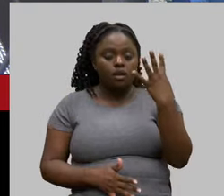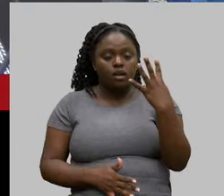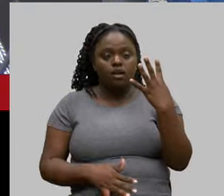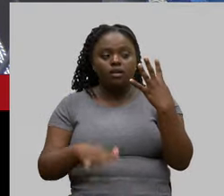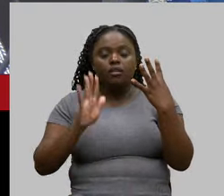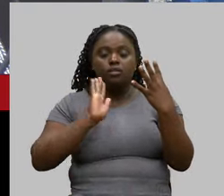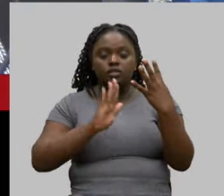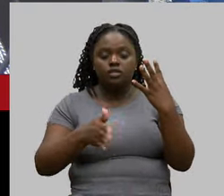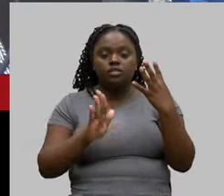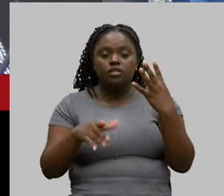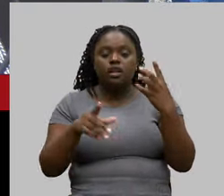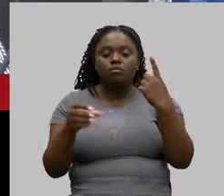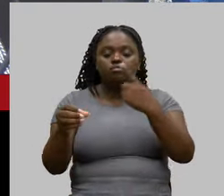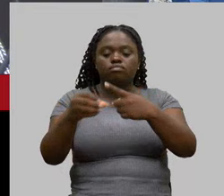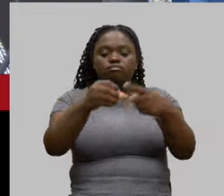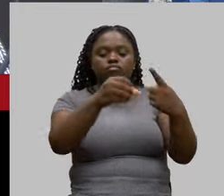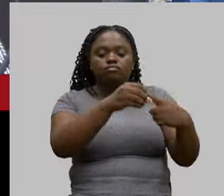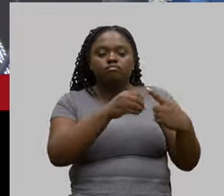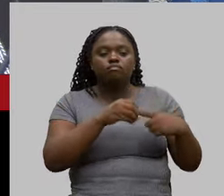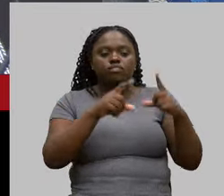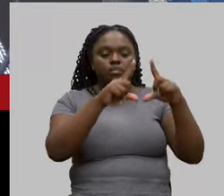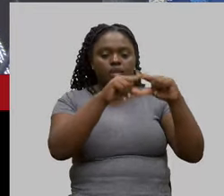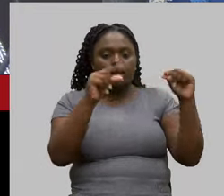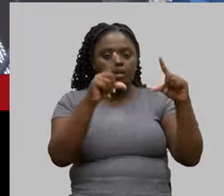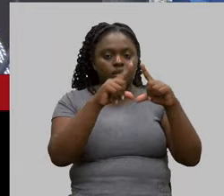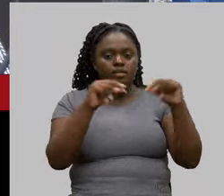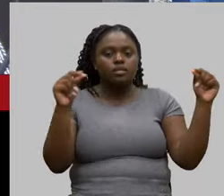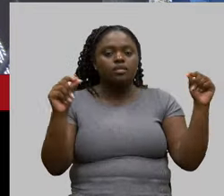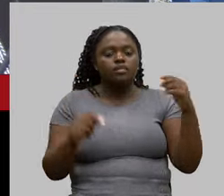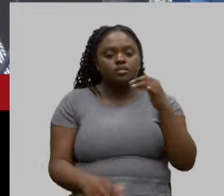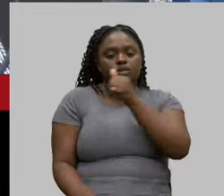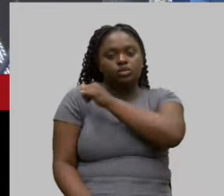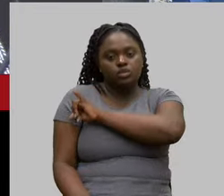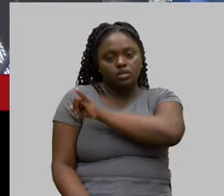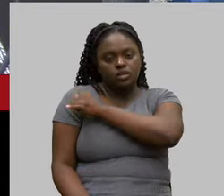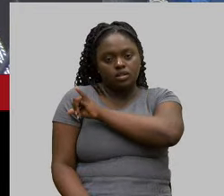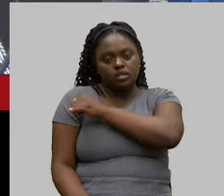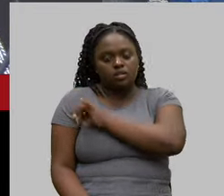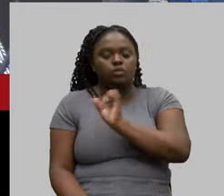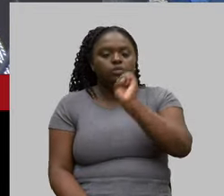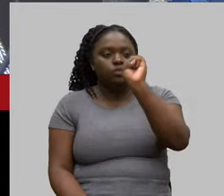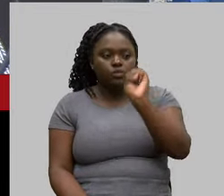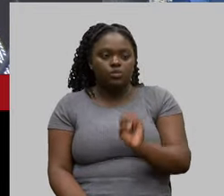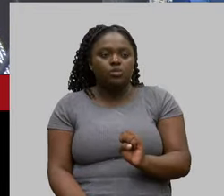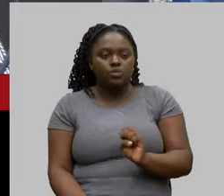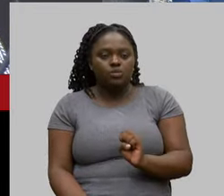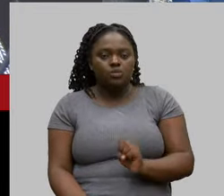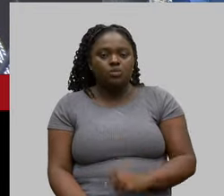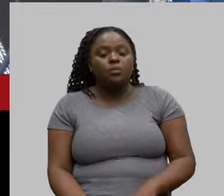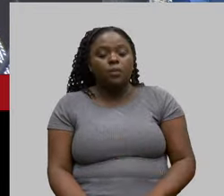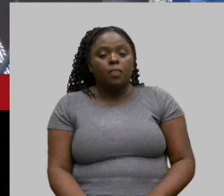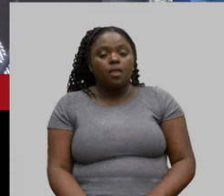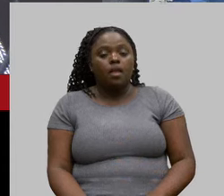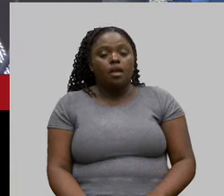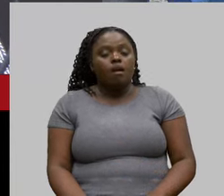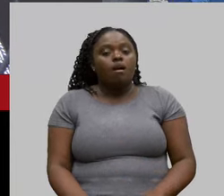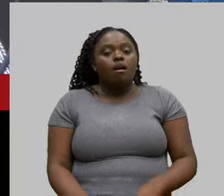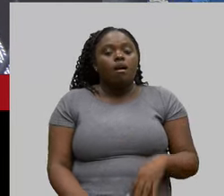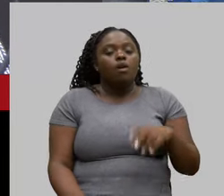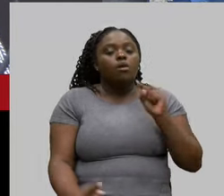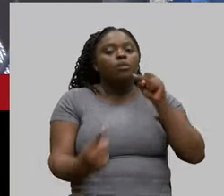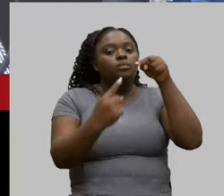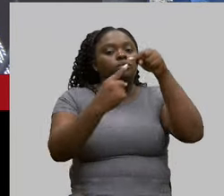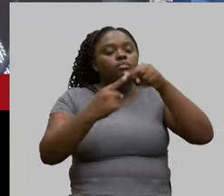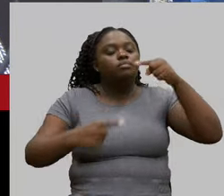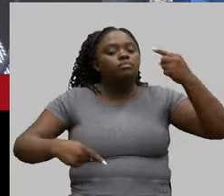passou pelas cidades de Brasília Rio de Janeiro e Rio Grande do Sul o propósito deste debate